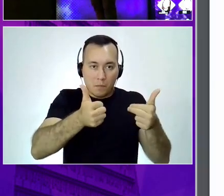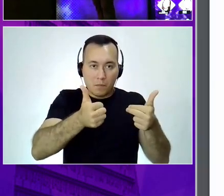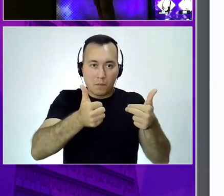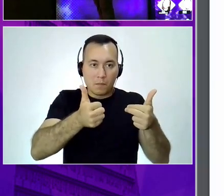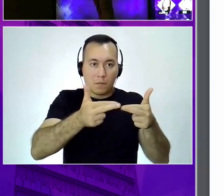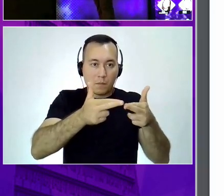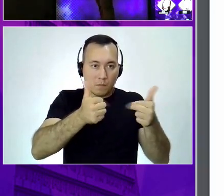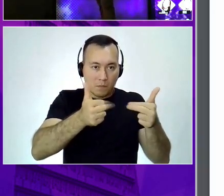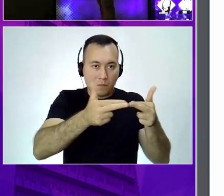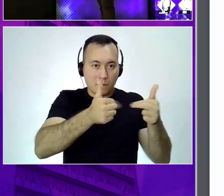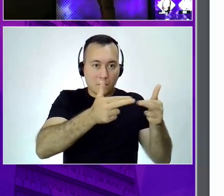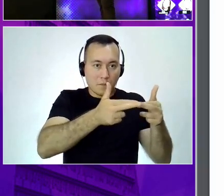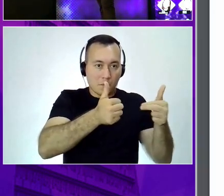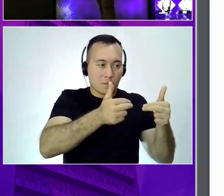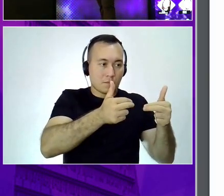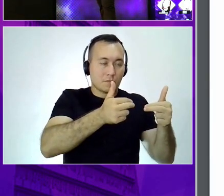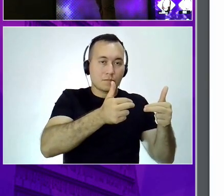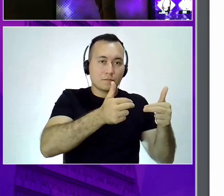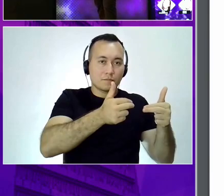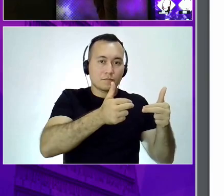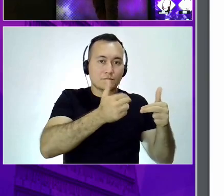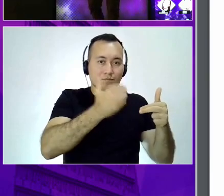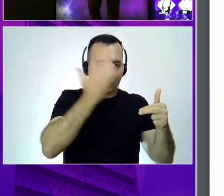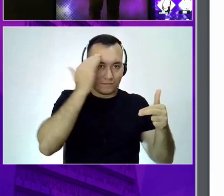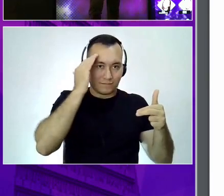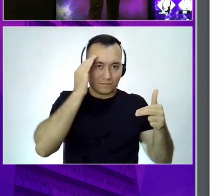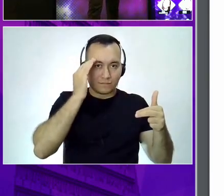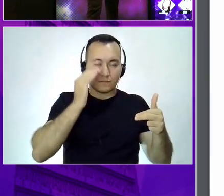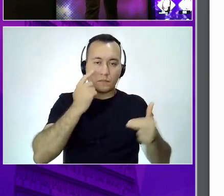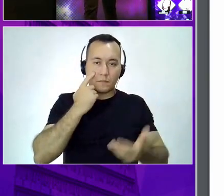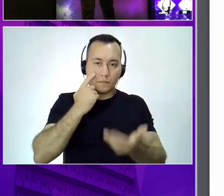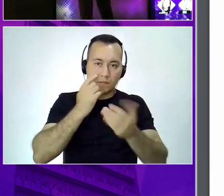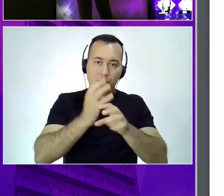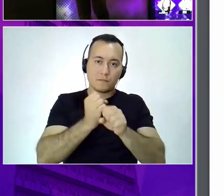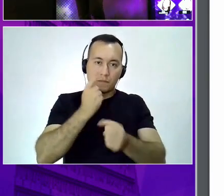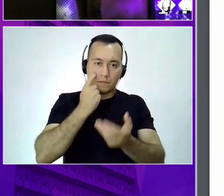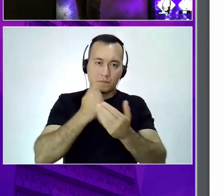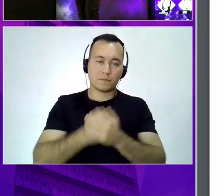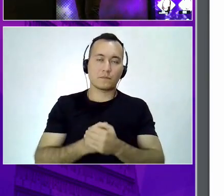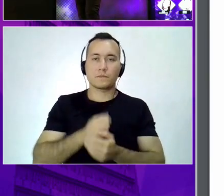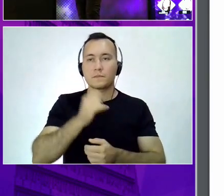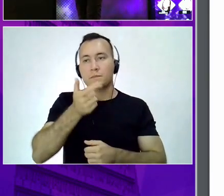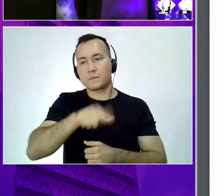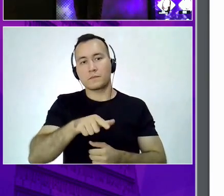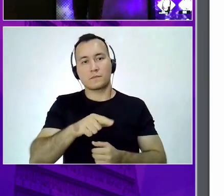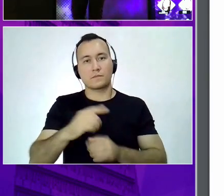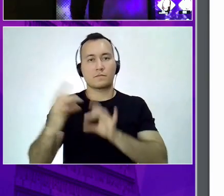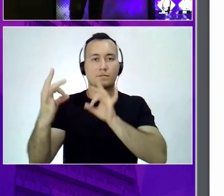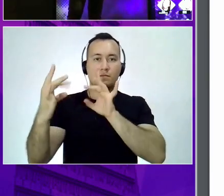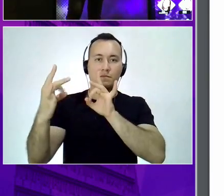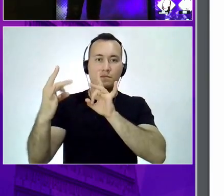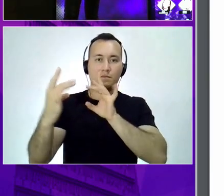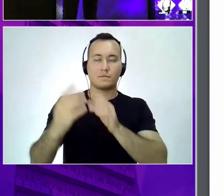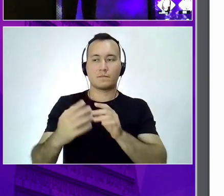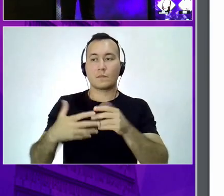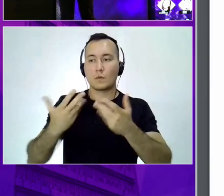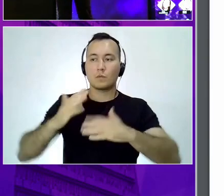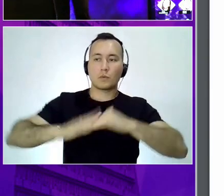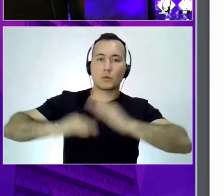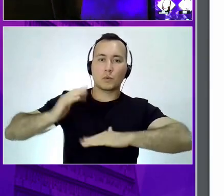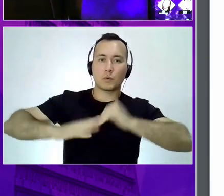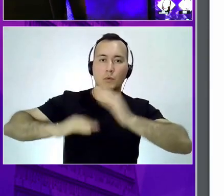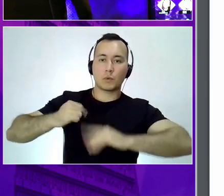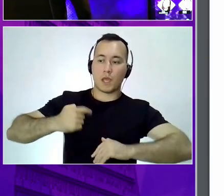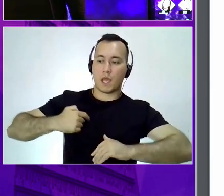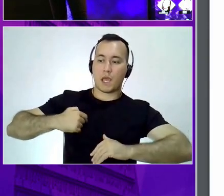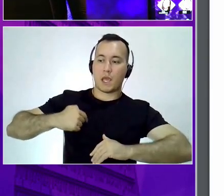exemplo. A gente tem vários outros exemplos. A gente falou de feedback, avaliação de performance.